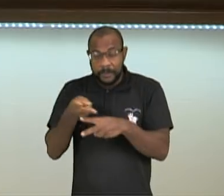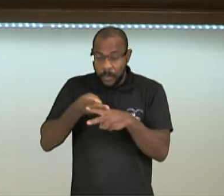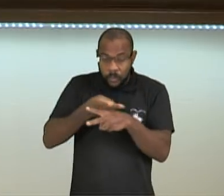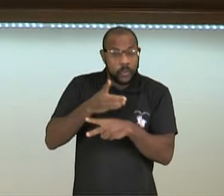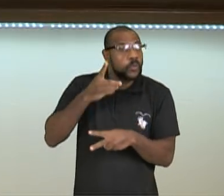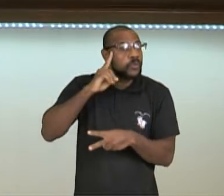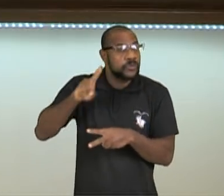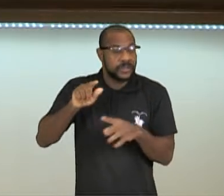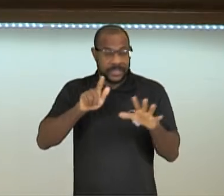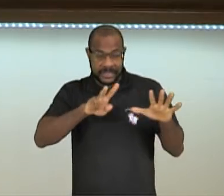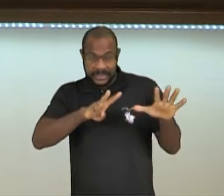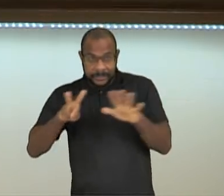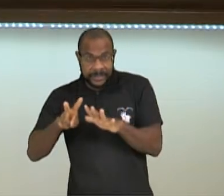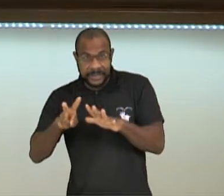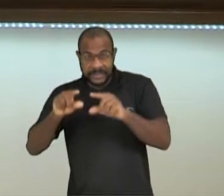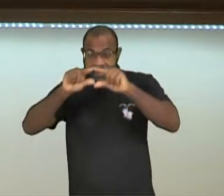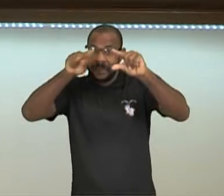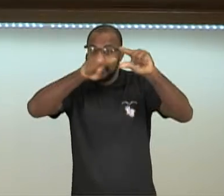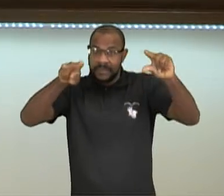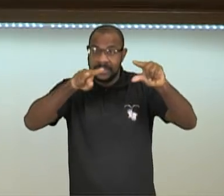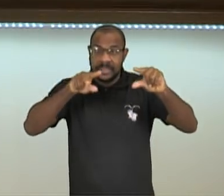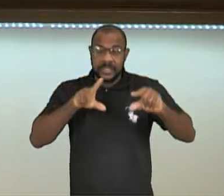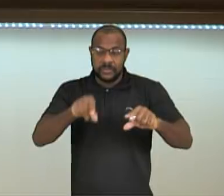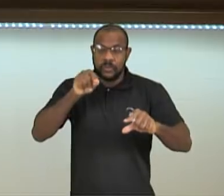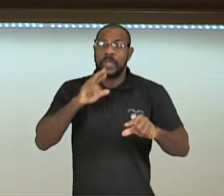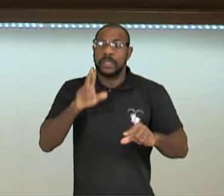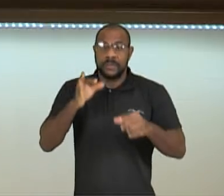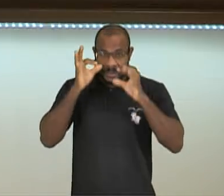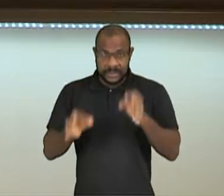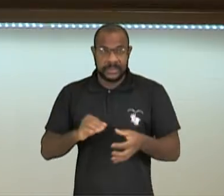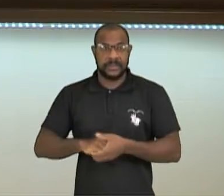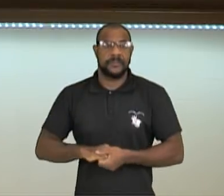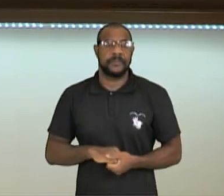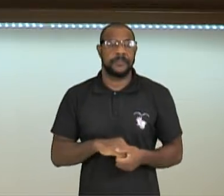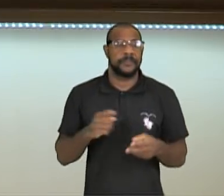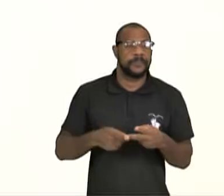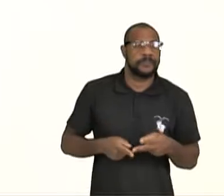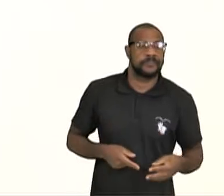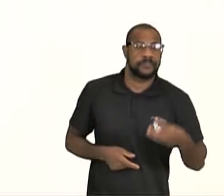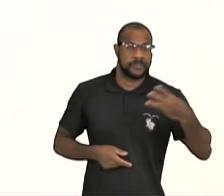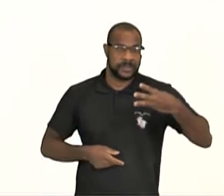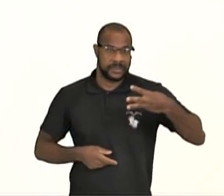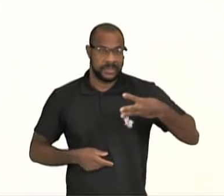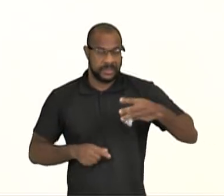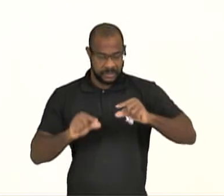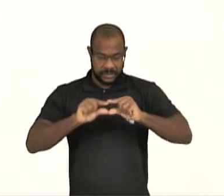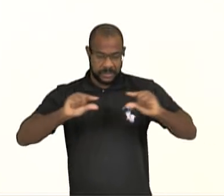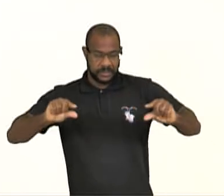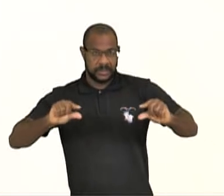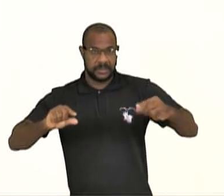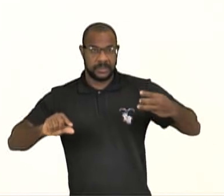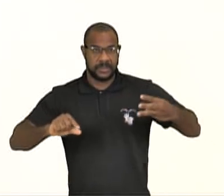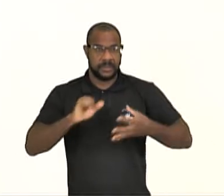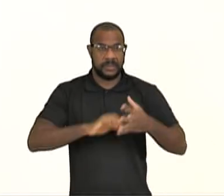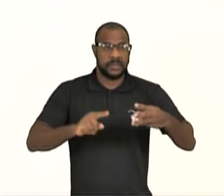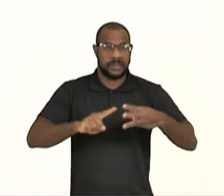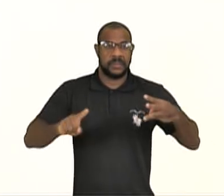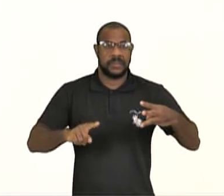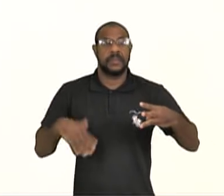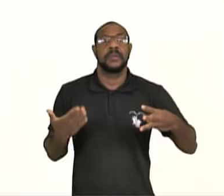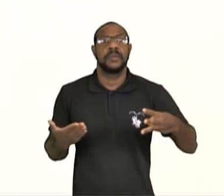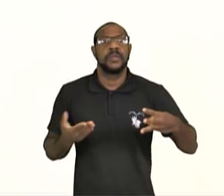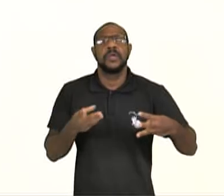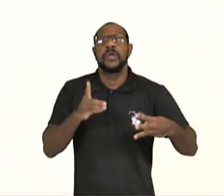da semana e acha a alternativa correta. E 3, o que quer dizer essa expressão que ele faz num dia da